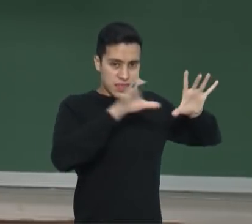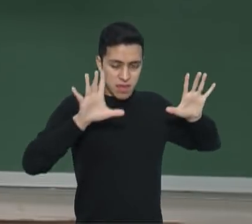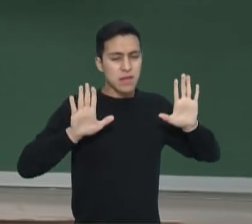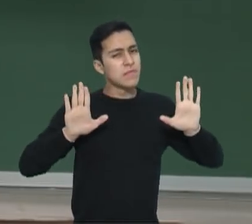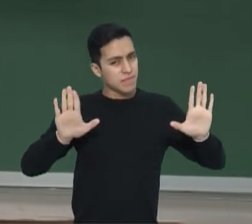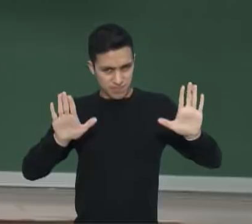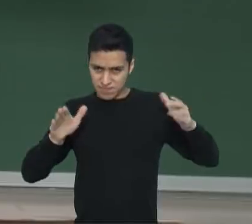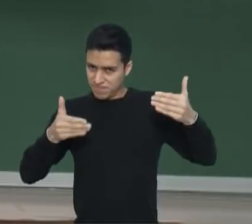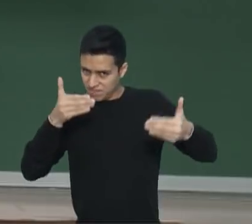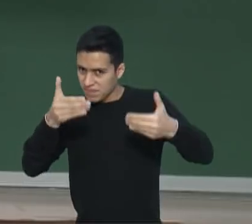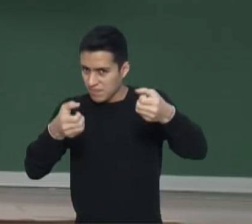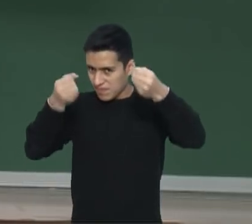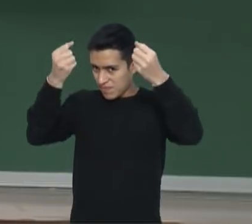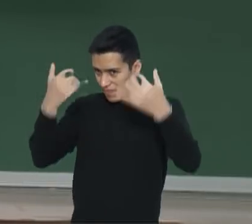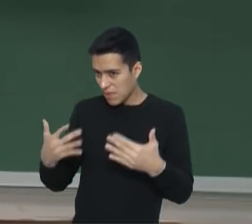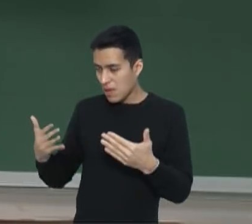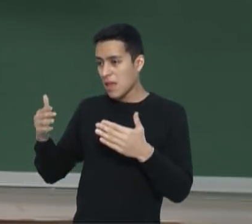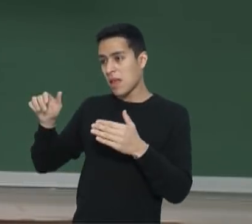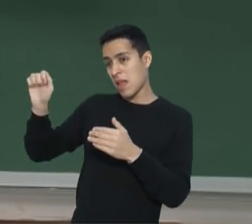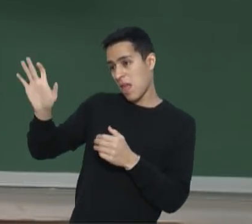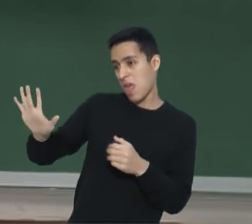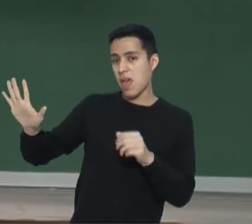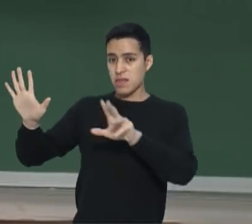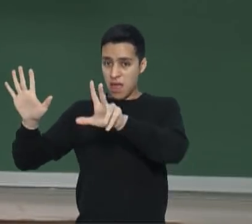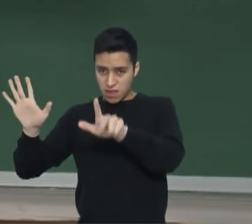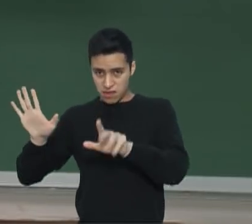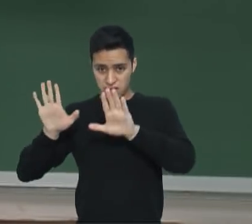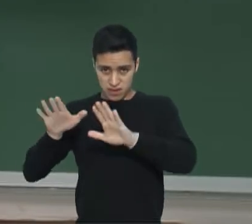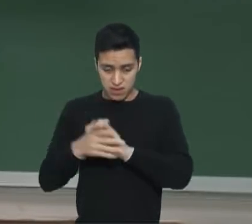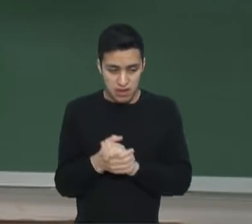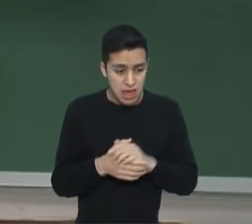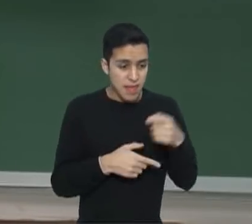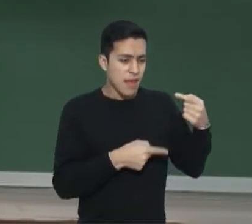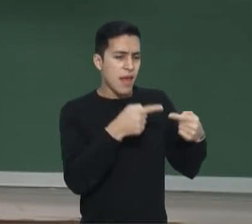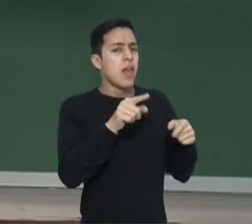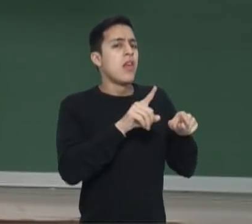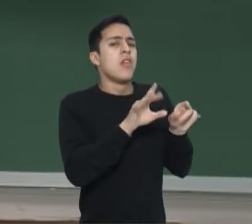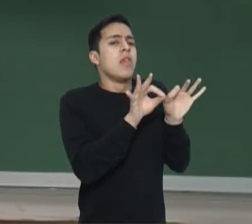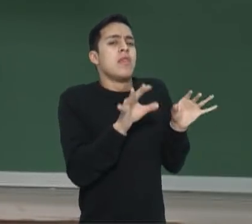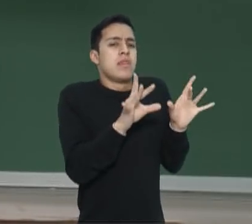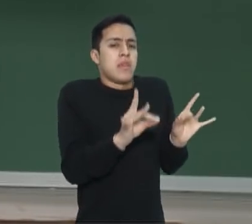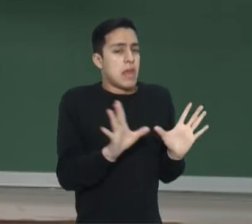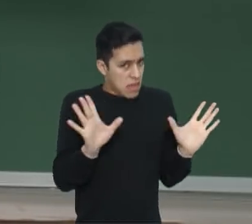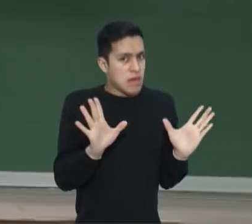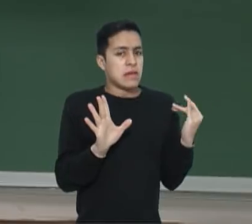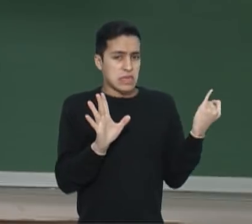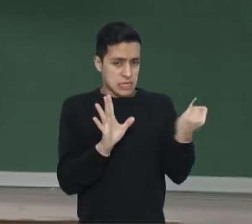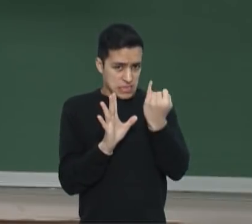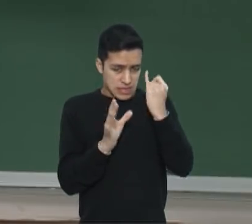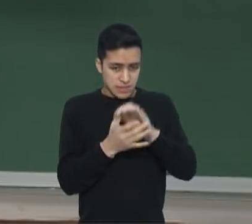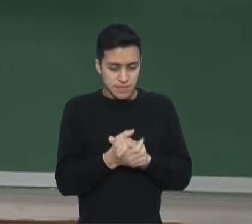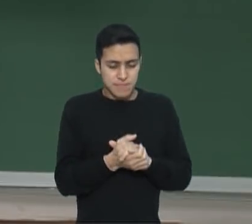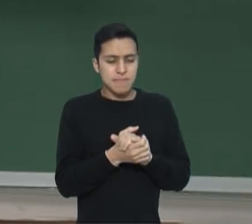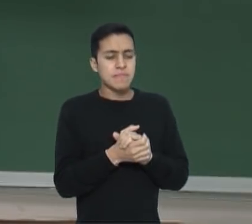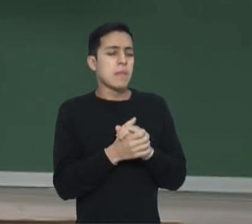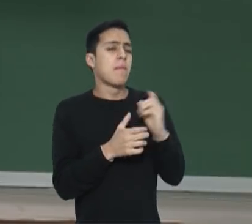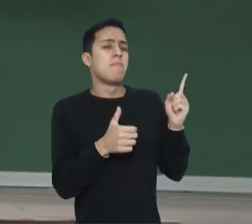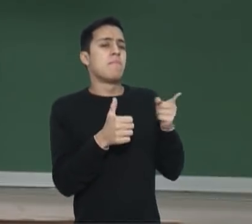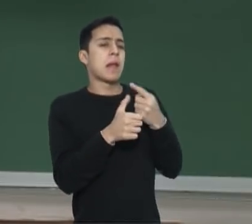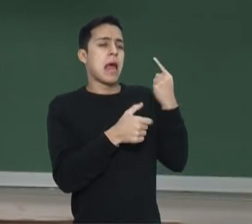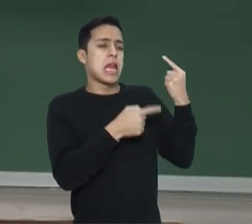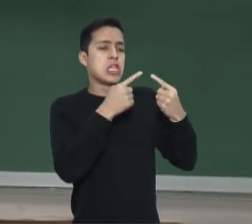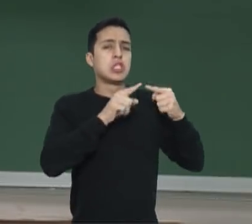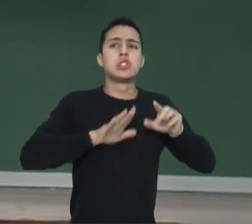das independências da África e da Ásia, né? Essa discussão não é só um detalhe, portanto. E os primeiros que trouxeram essa discussão para o